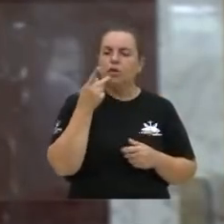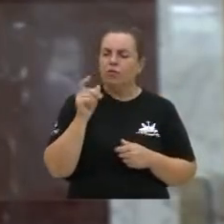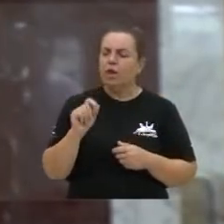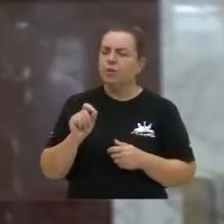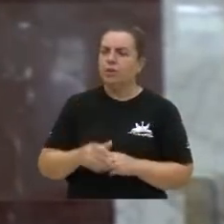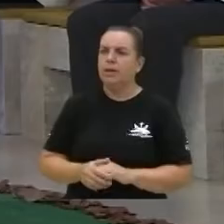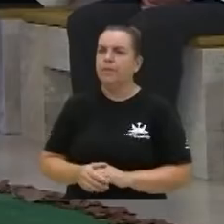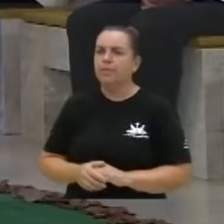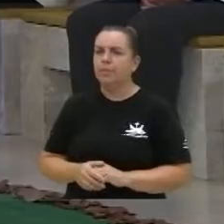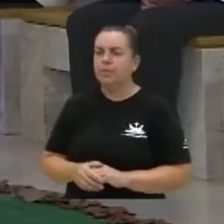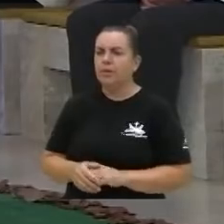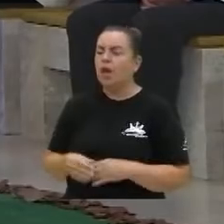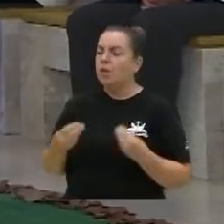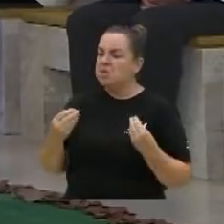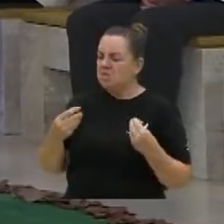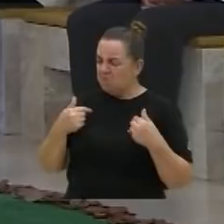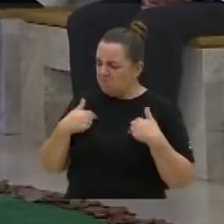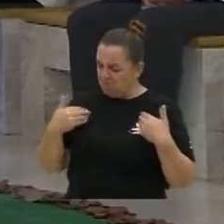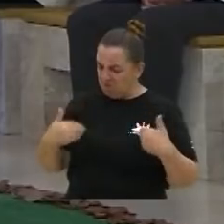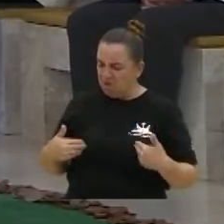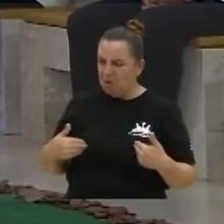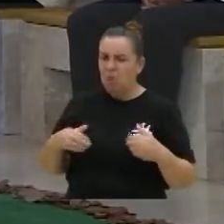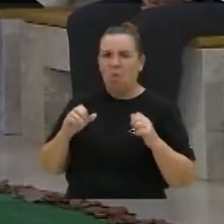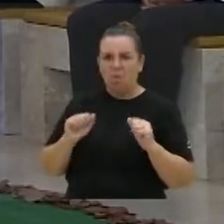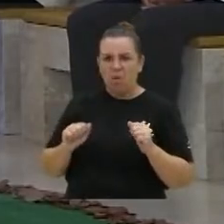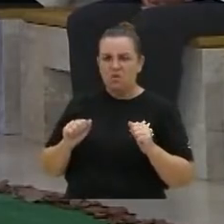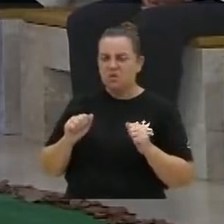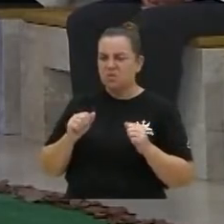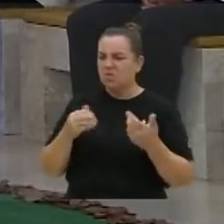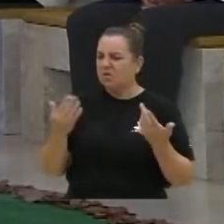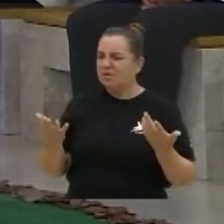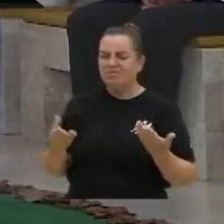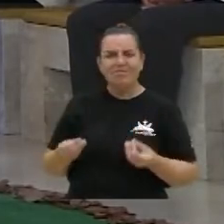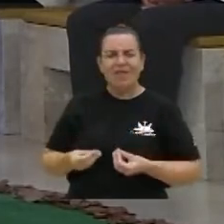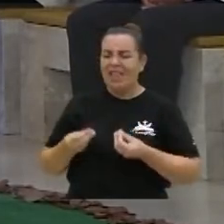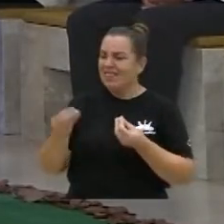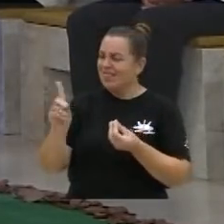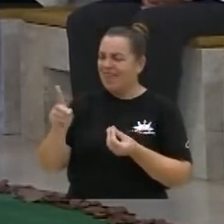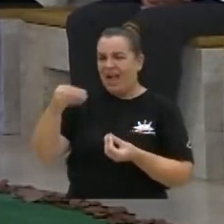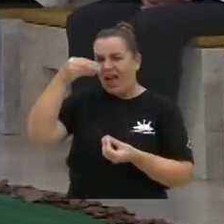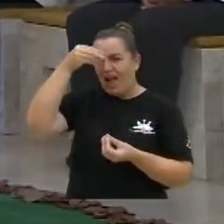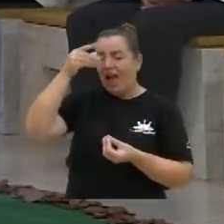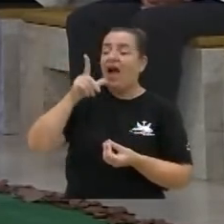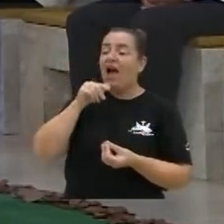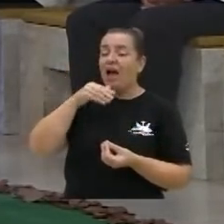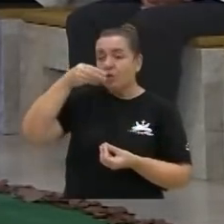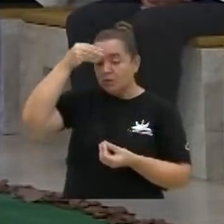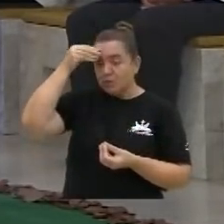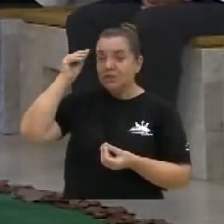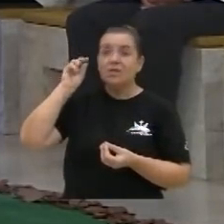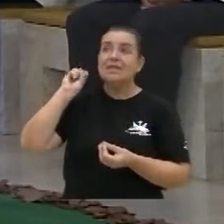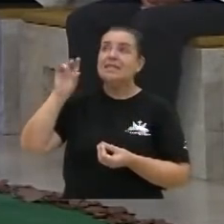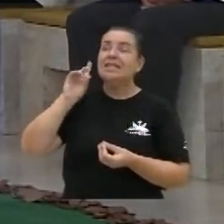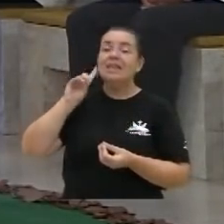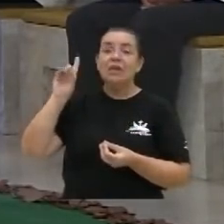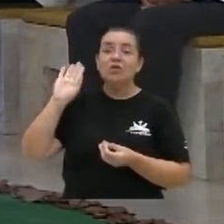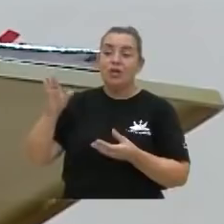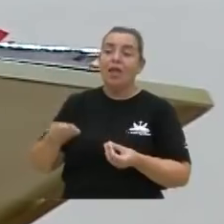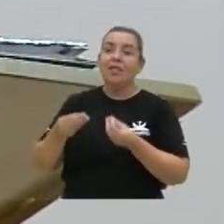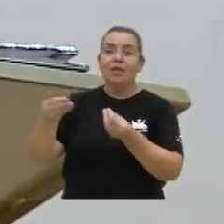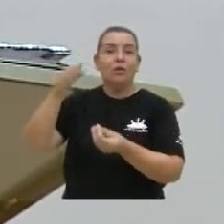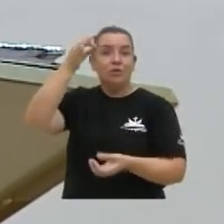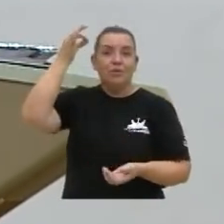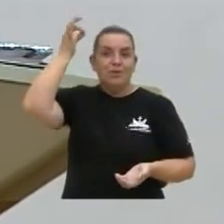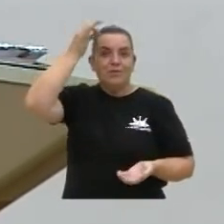argumento: como posso eu negar a água do batismo se Deus já lhes deu o do